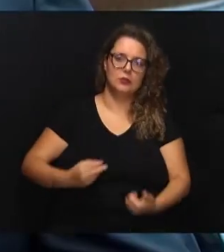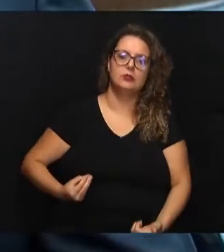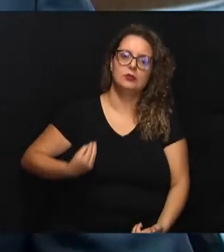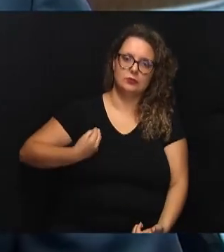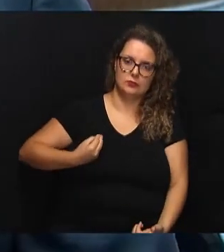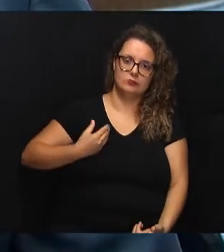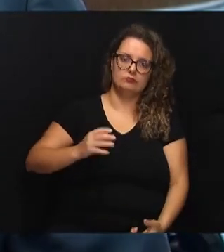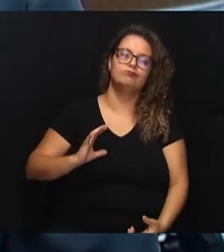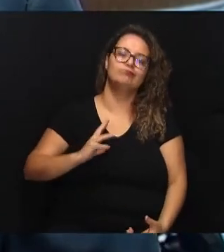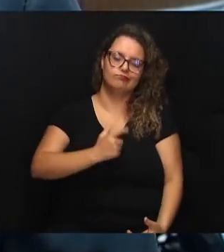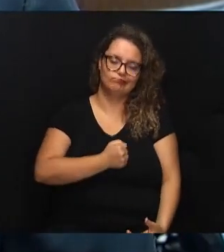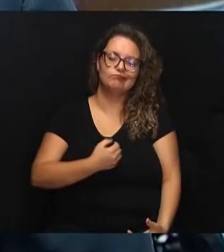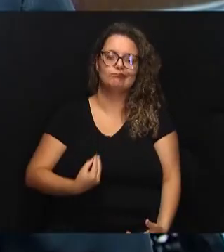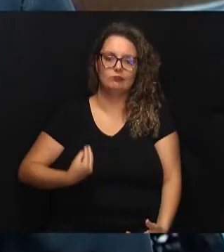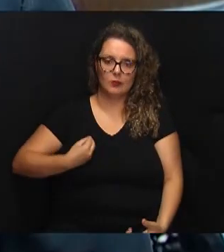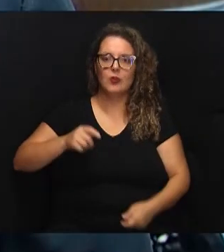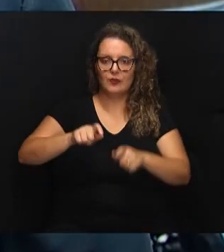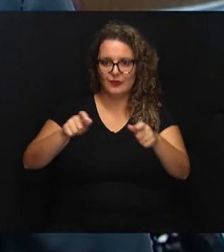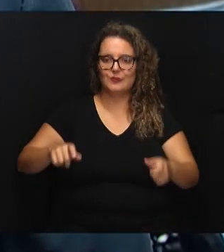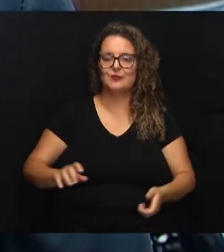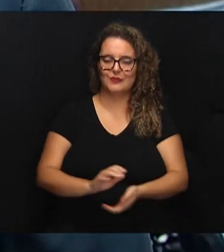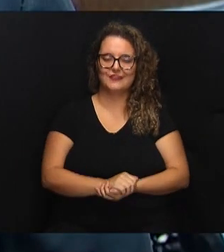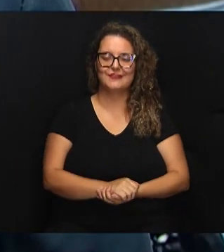e salvar realmente a vida dessas pessoas.